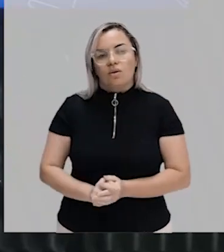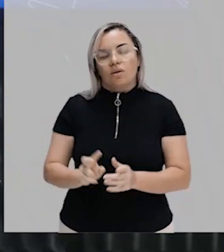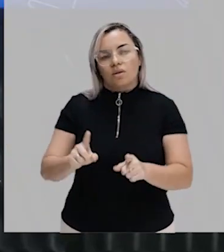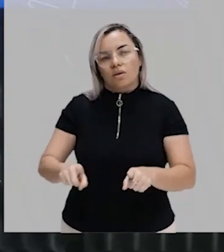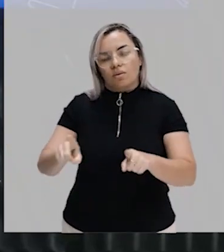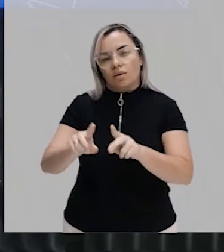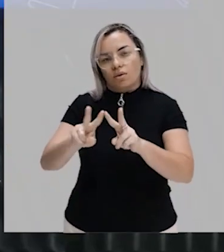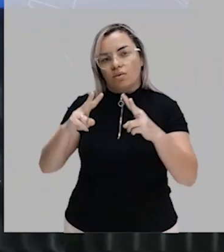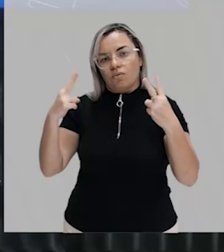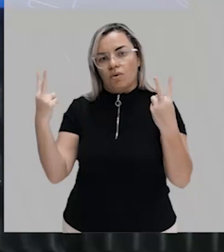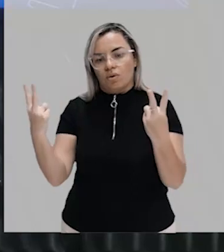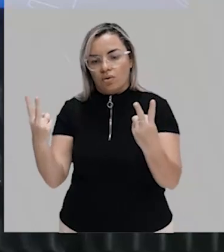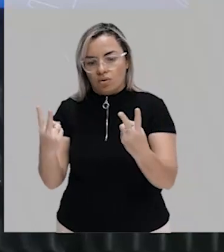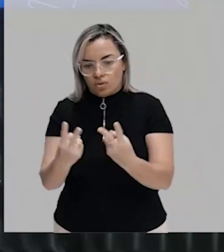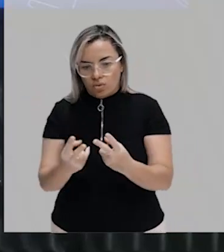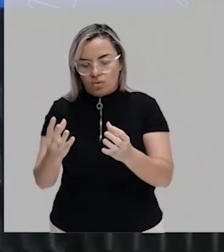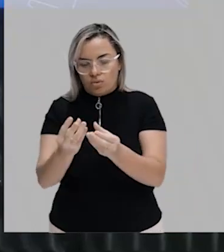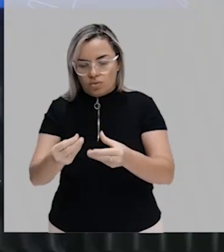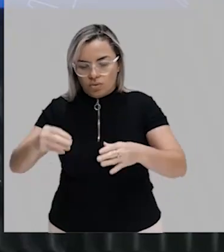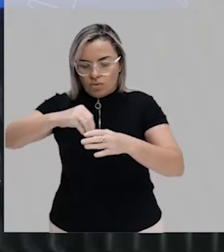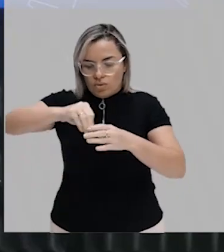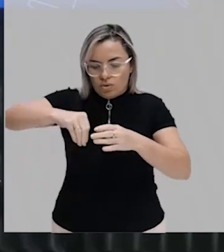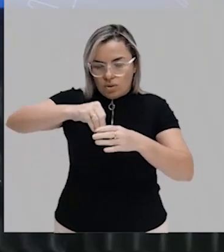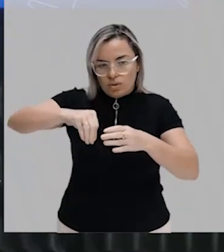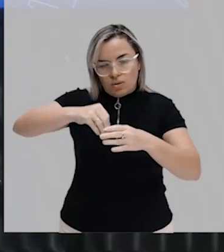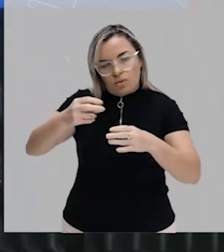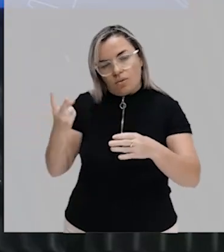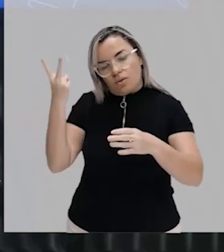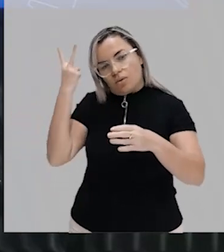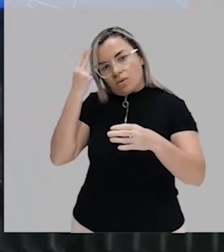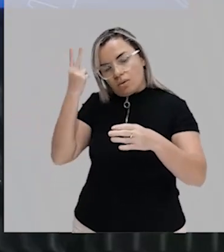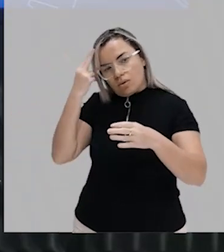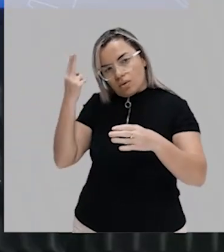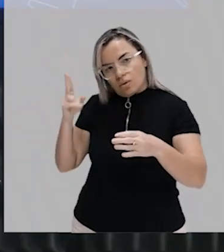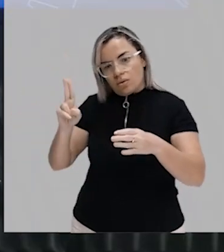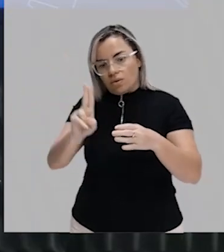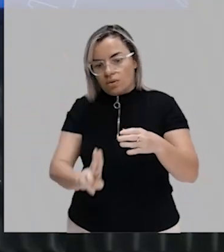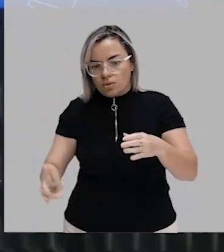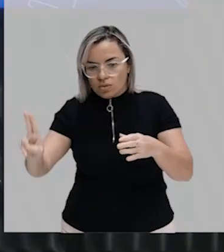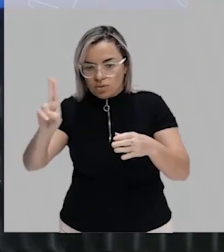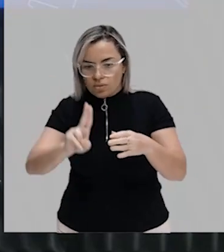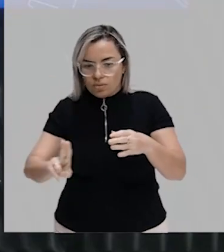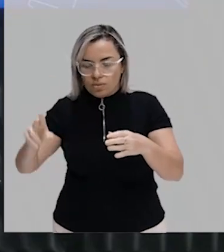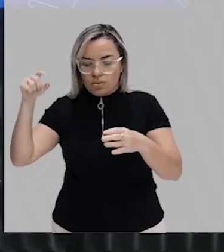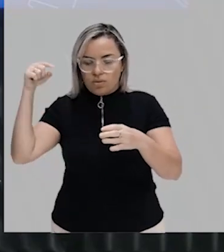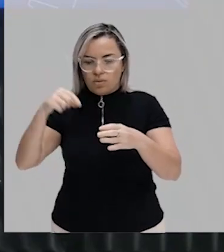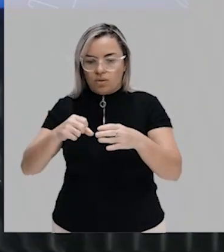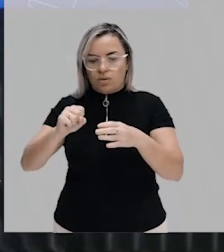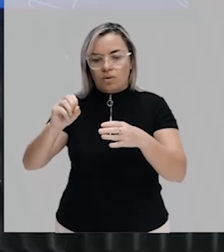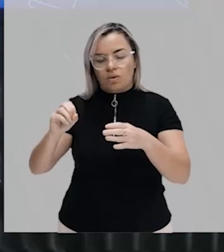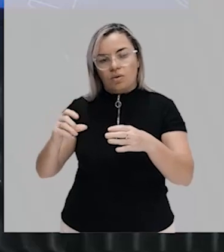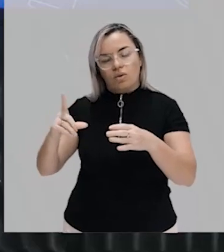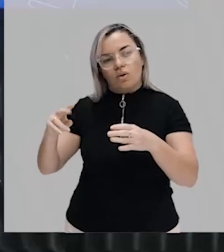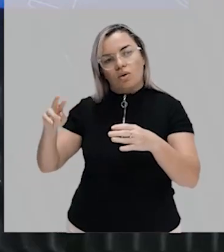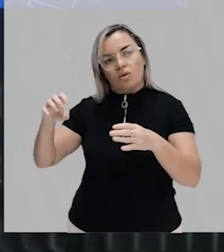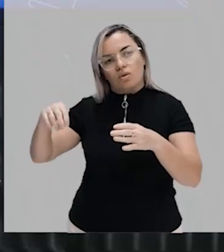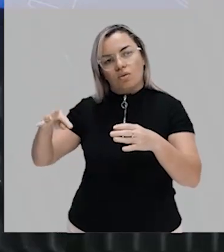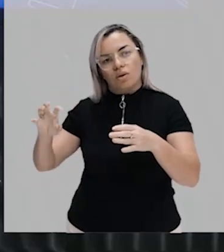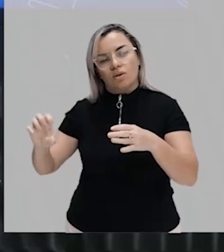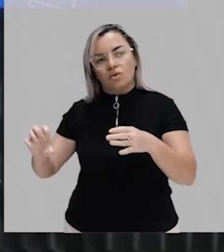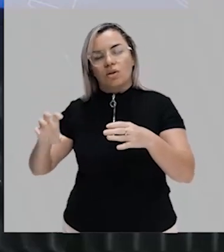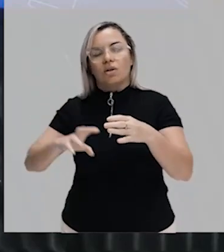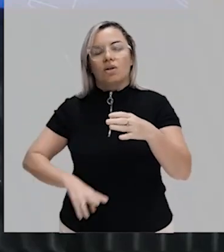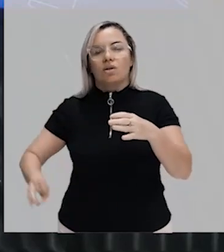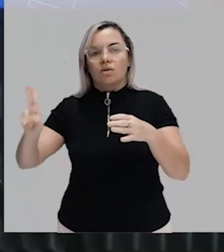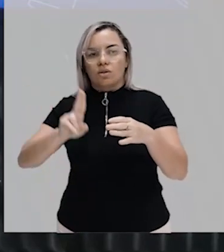do solvente. E, normalmente, o solvente que vai ser utilizado será a água. E,